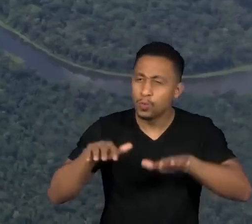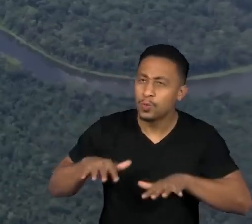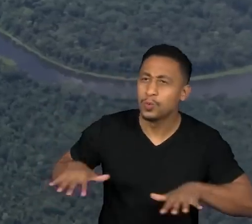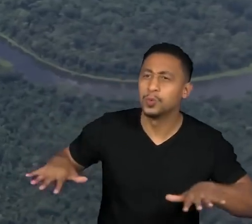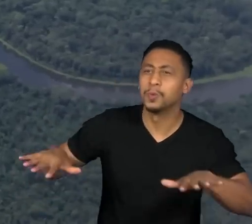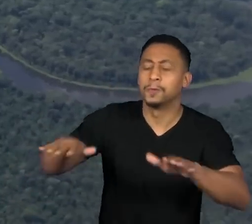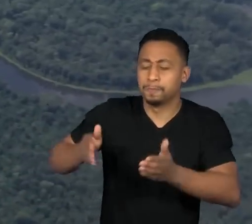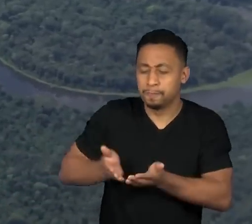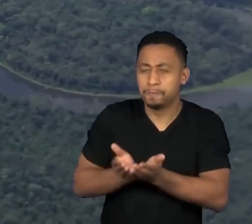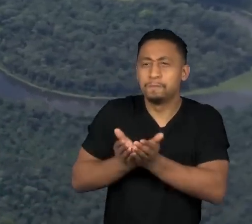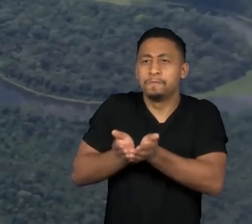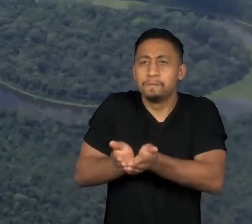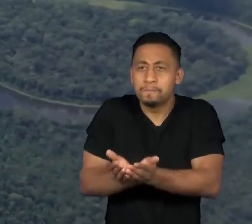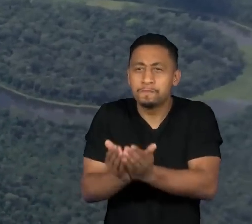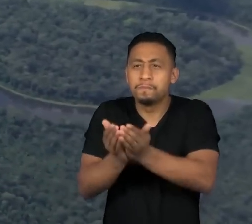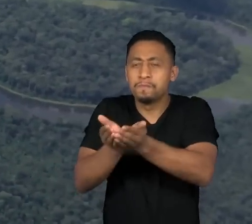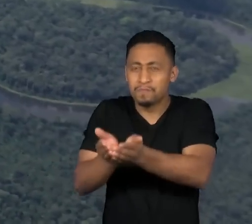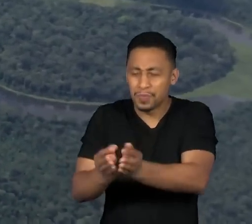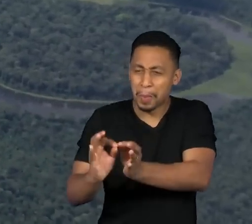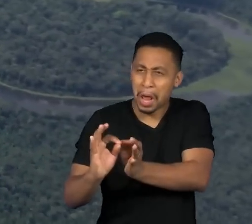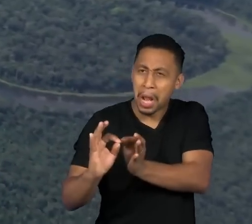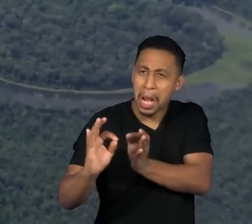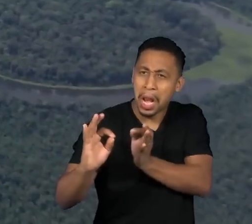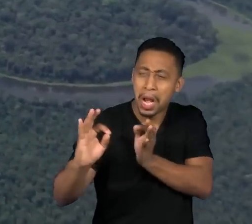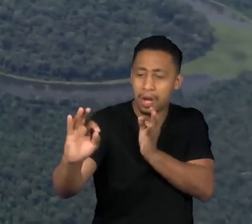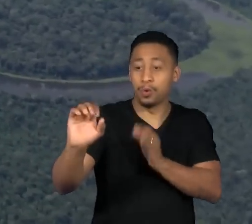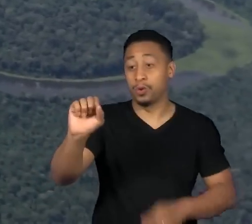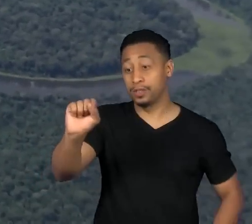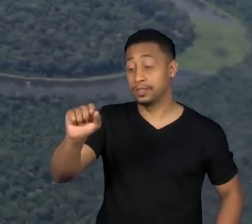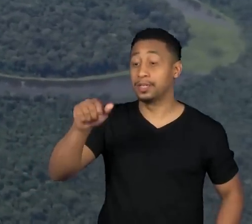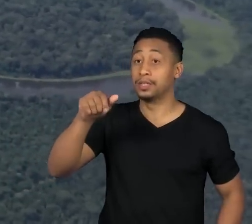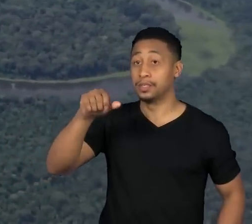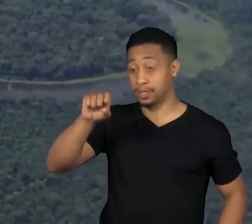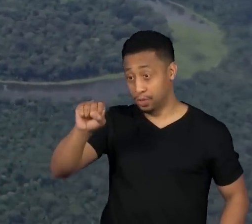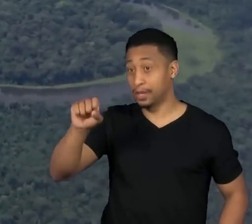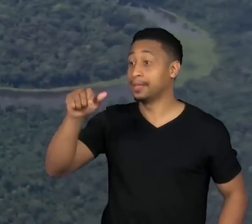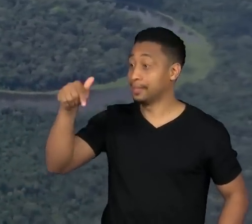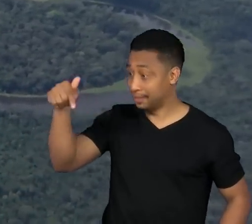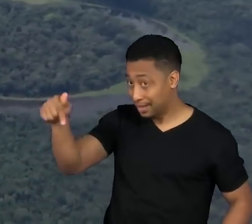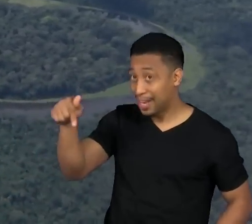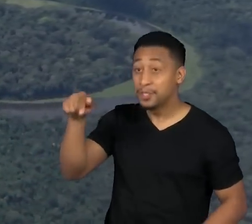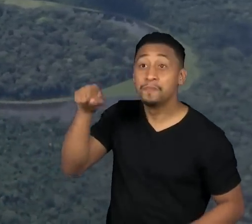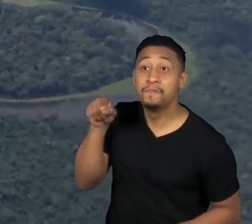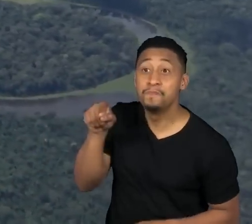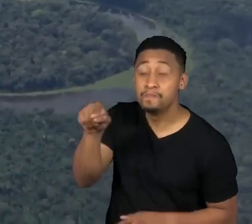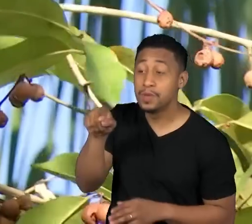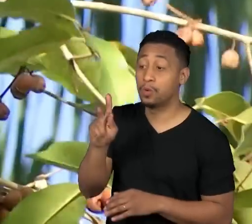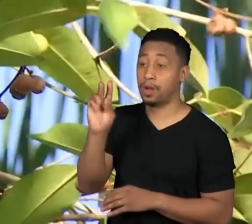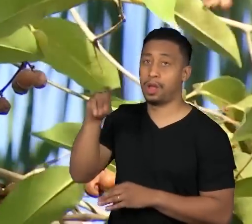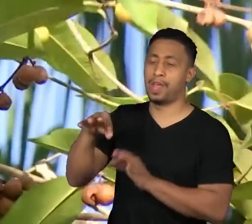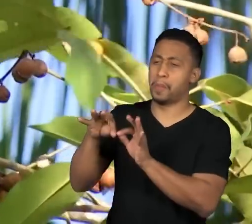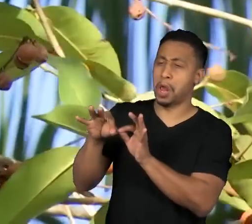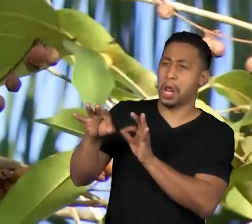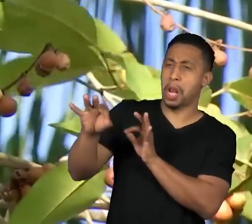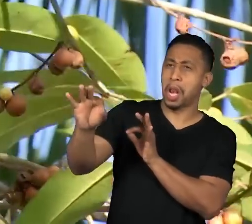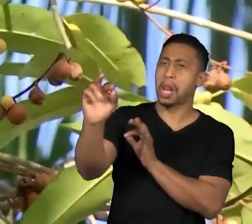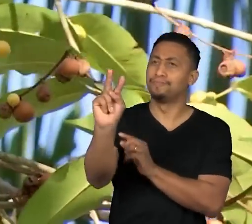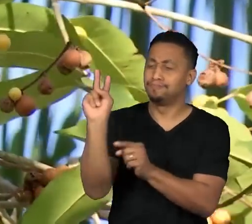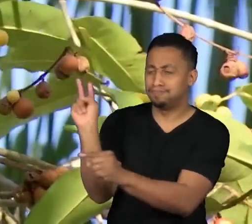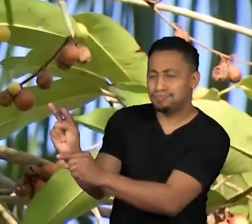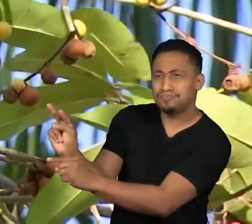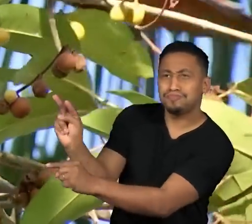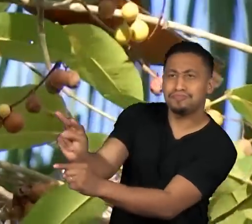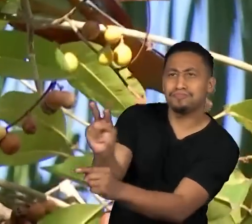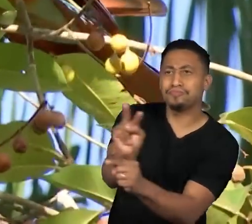entrada do território, são 87 mil hectares de floresta preservada, abrigo para espécies